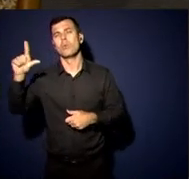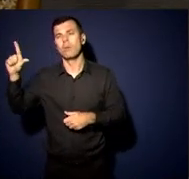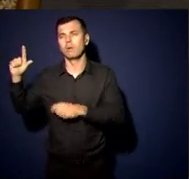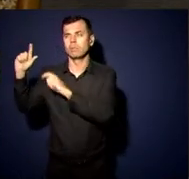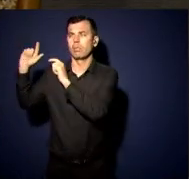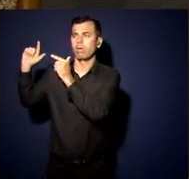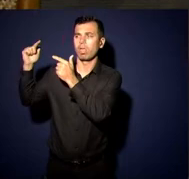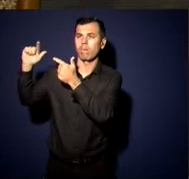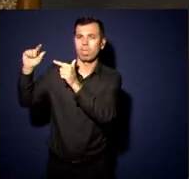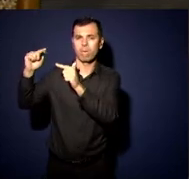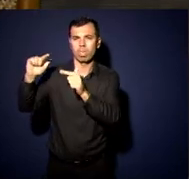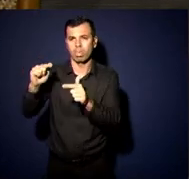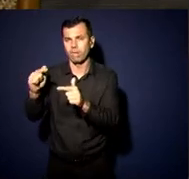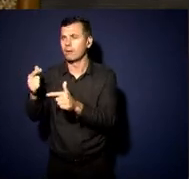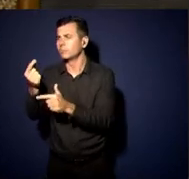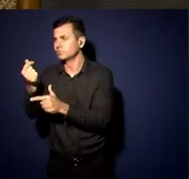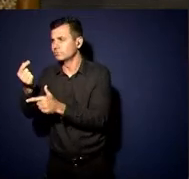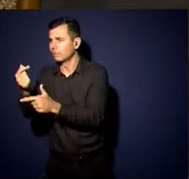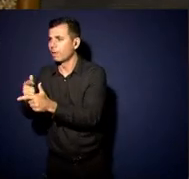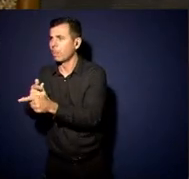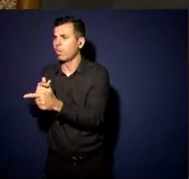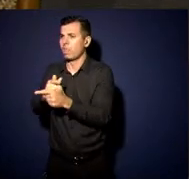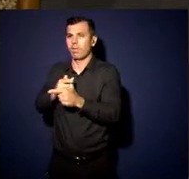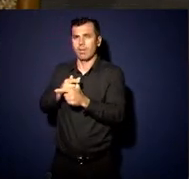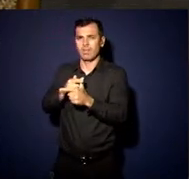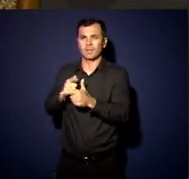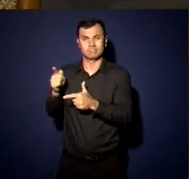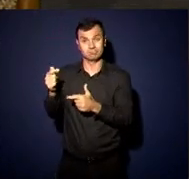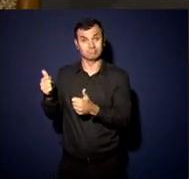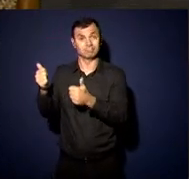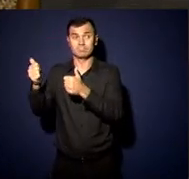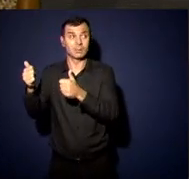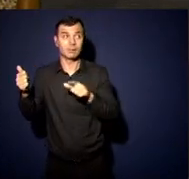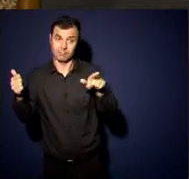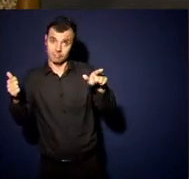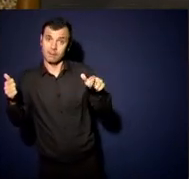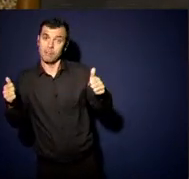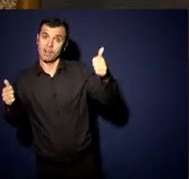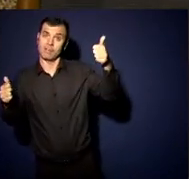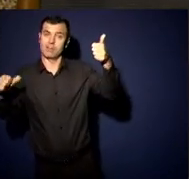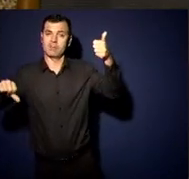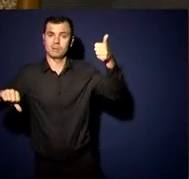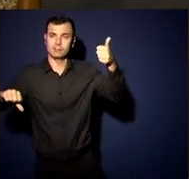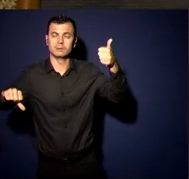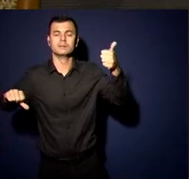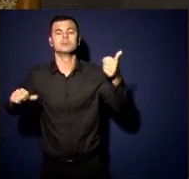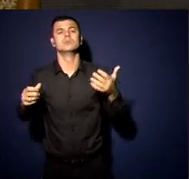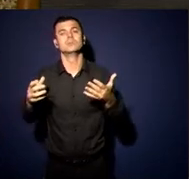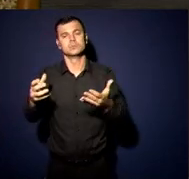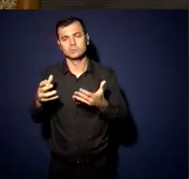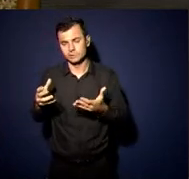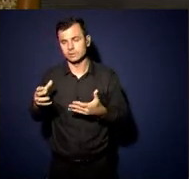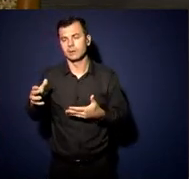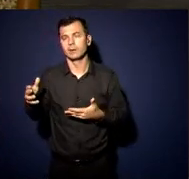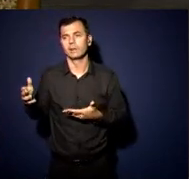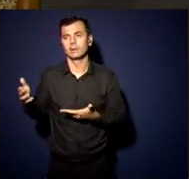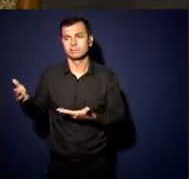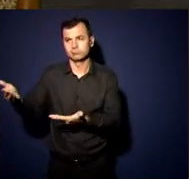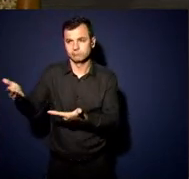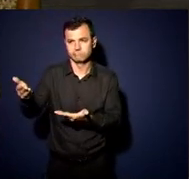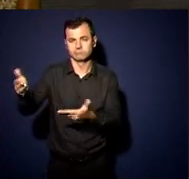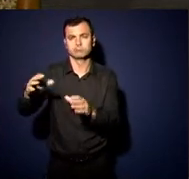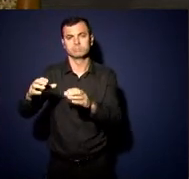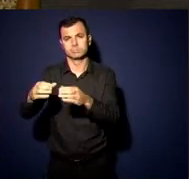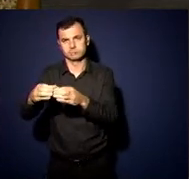de financiamento que tendem a ser menos atrativos do que o mercado de capitais então a gente quer trazer essa turma inclusive dentro do